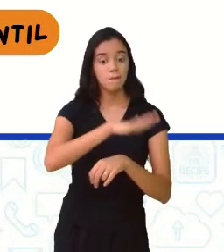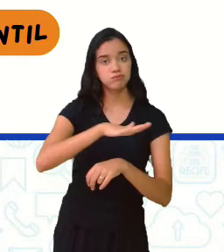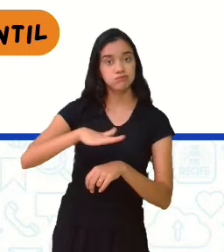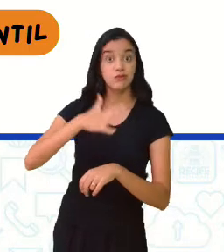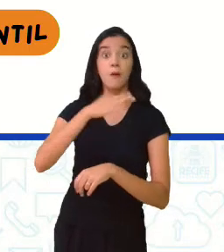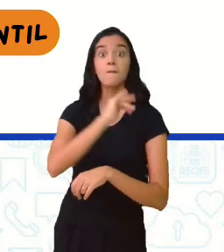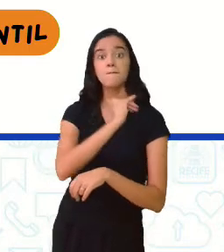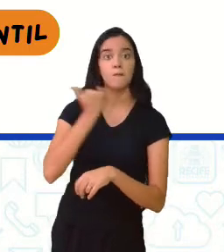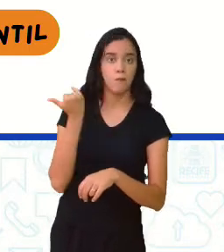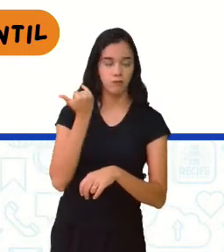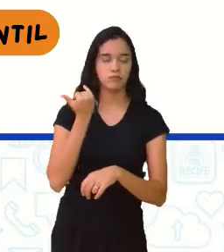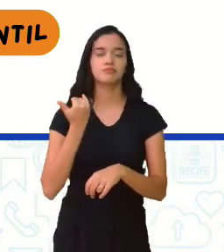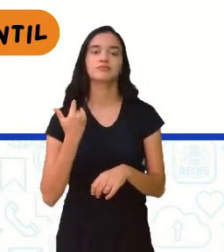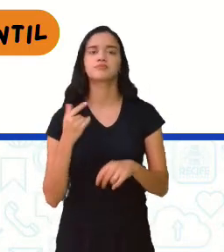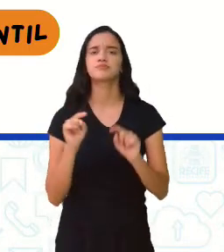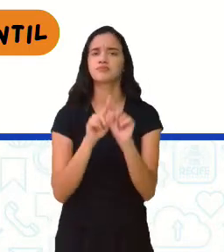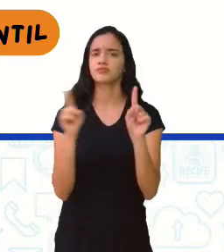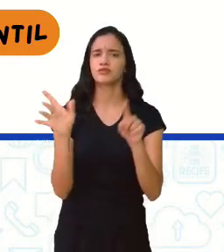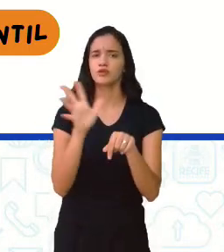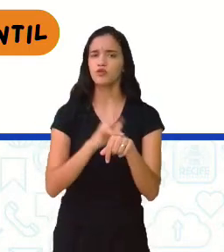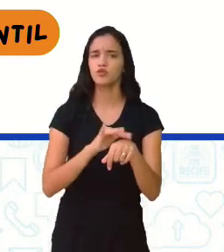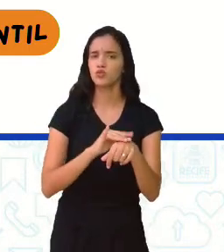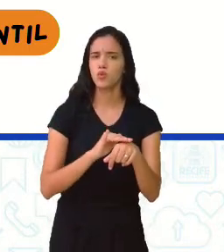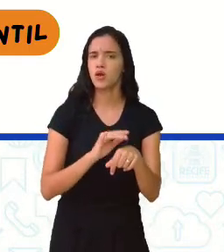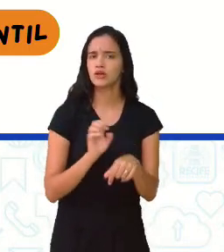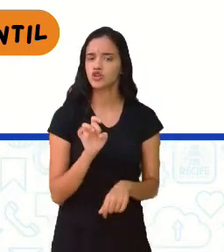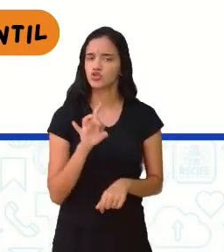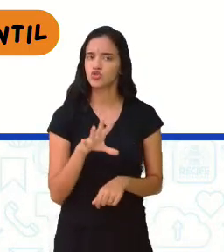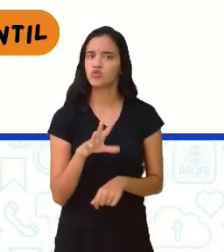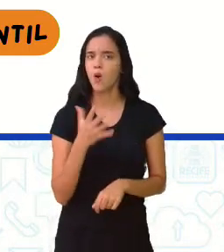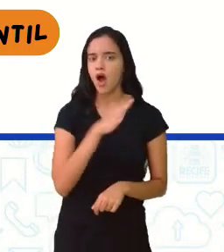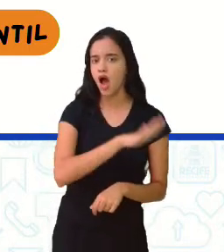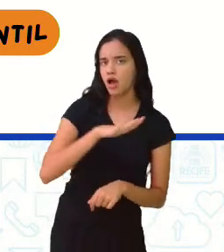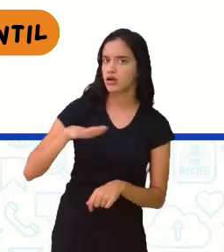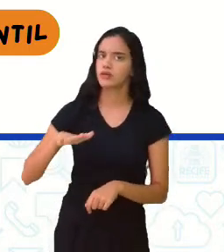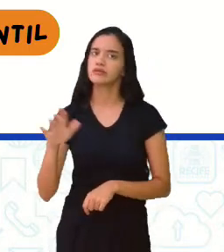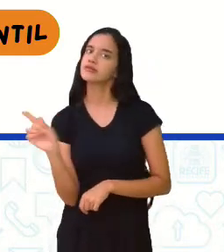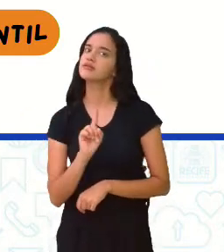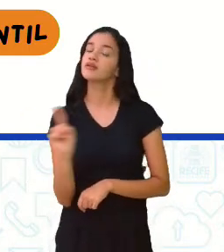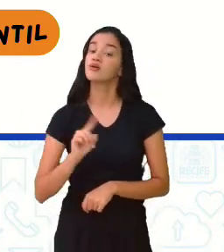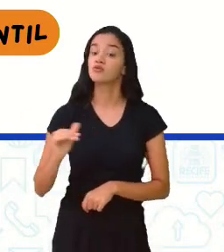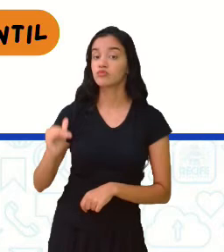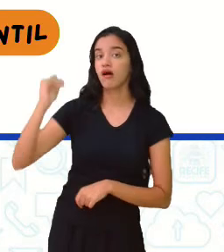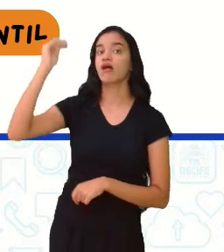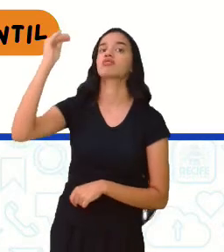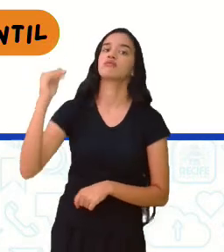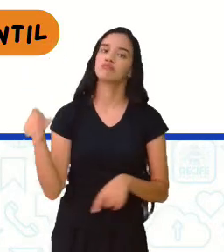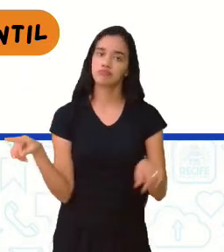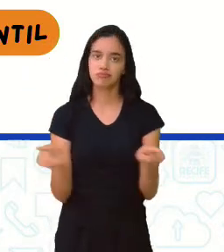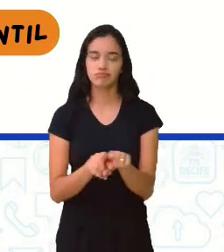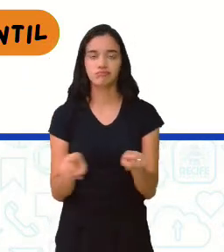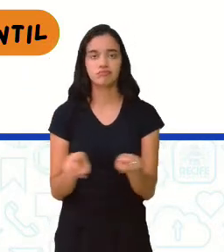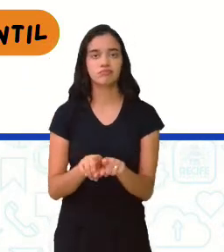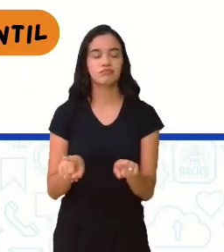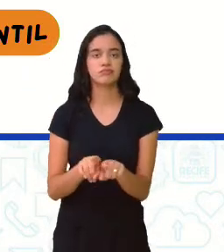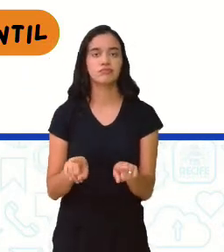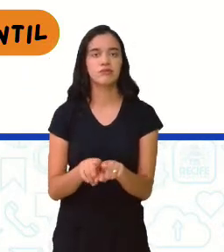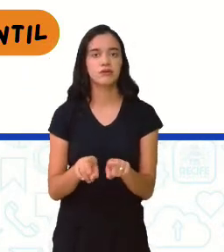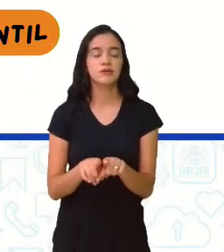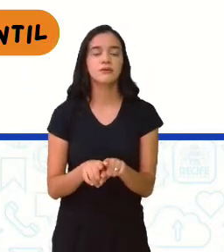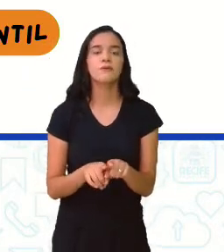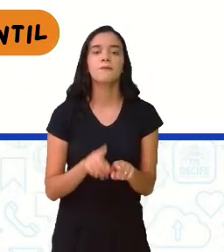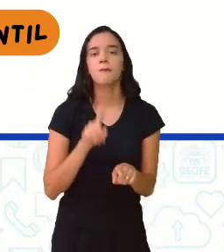decorrência de doenças também, mas doenças não acometem só as crianças, né, os adultos também, e aí dessa forma